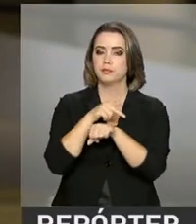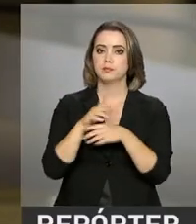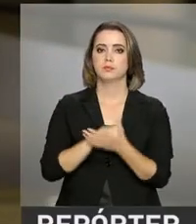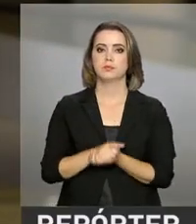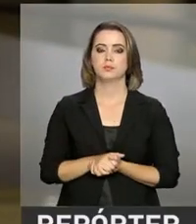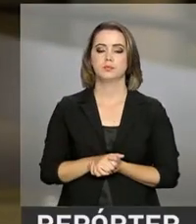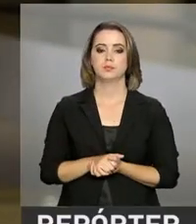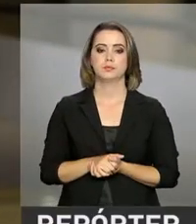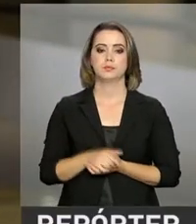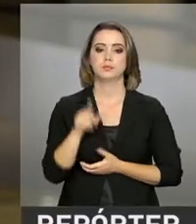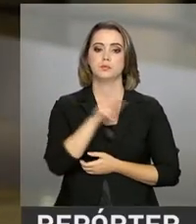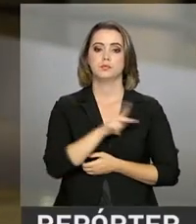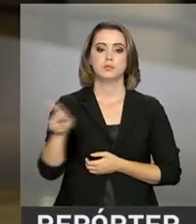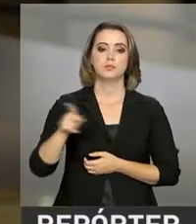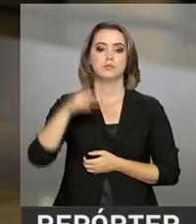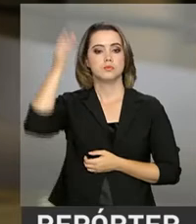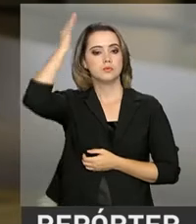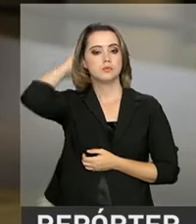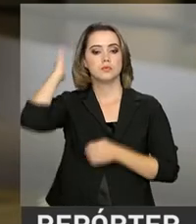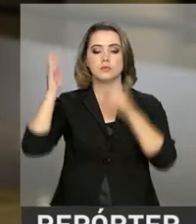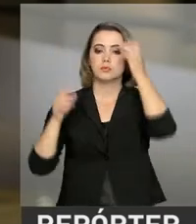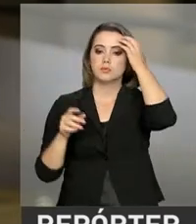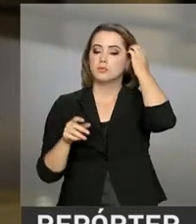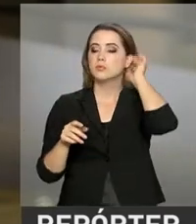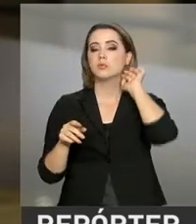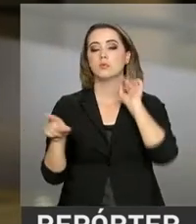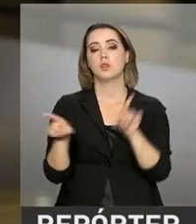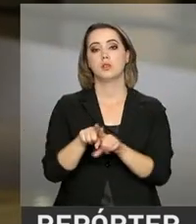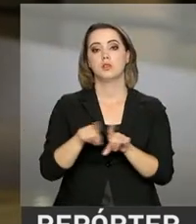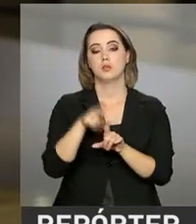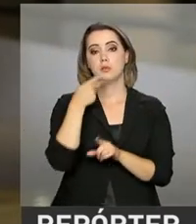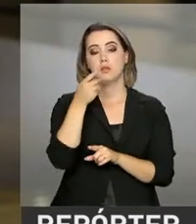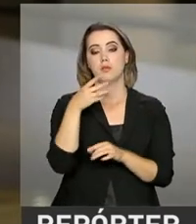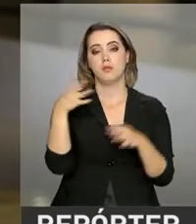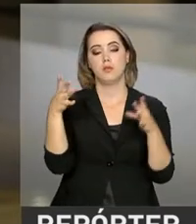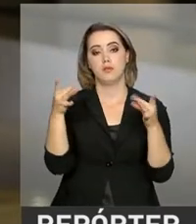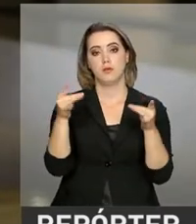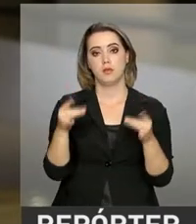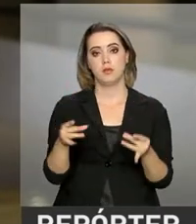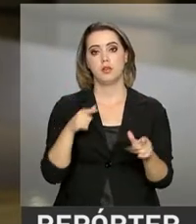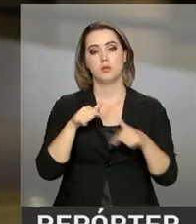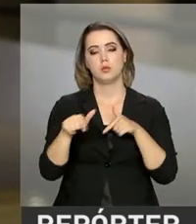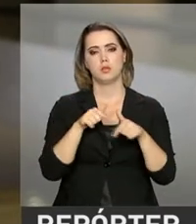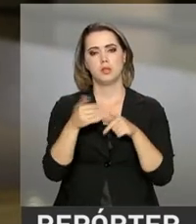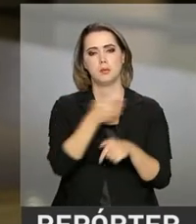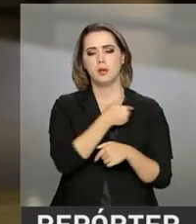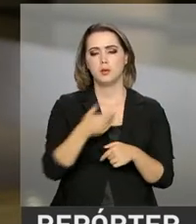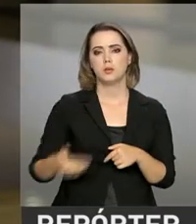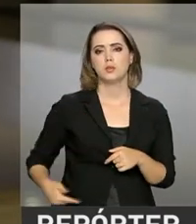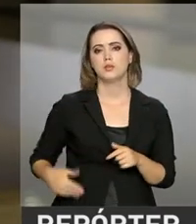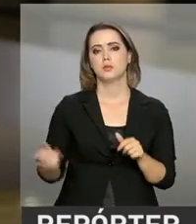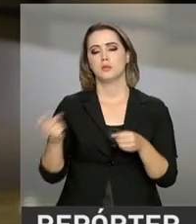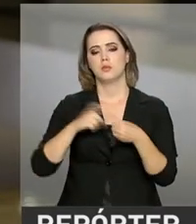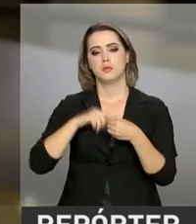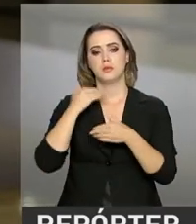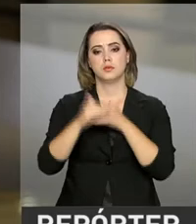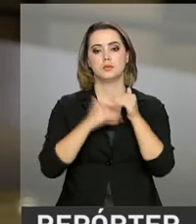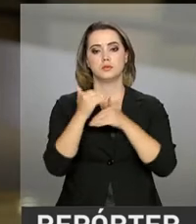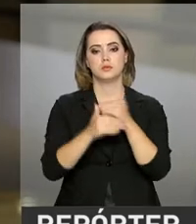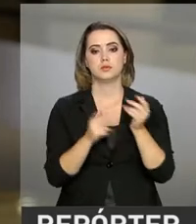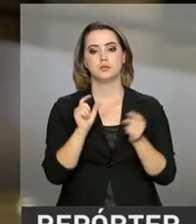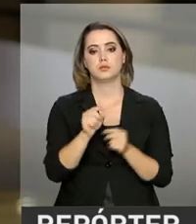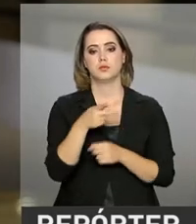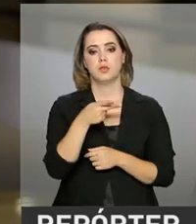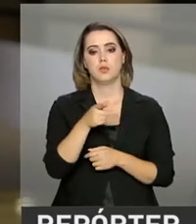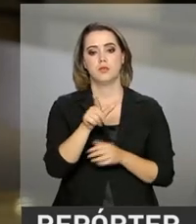O presidente Michel Temer falou ainda das medidas adotadas pelo seu governo para que o país retome o crescimento, entre elas